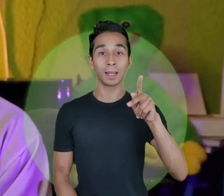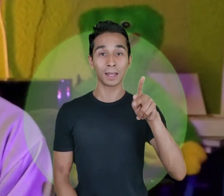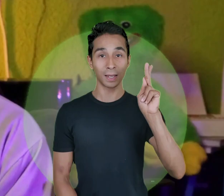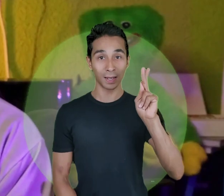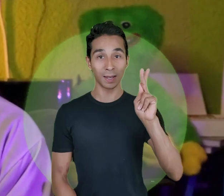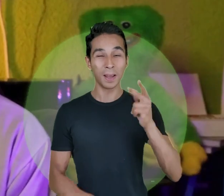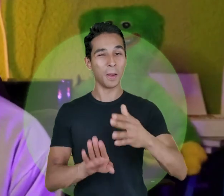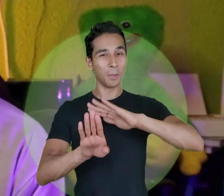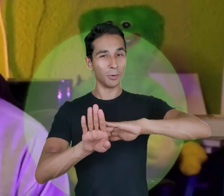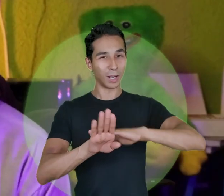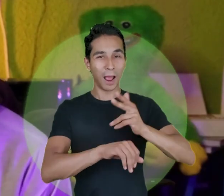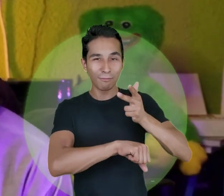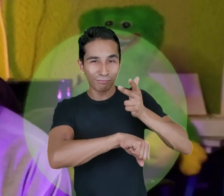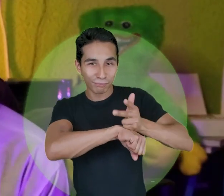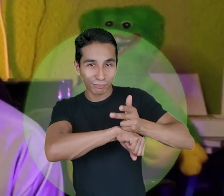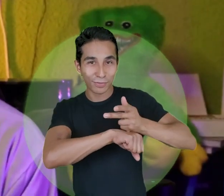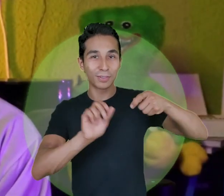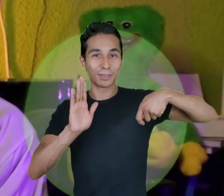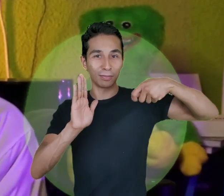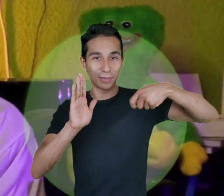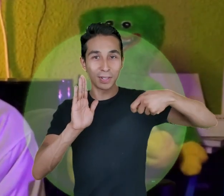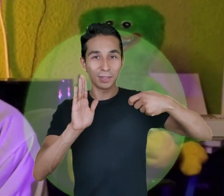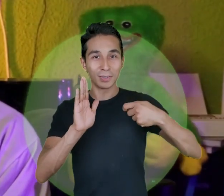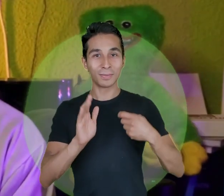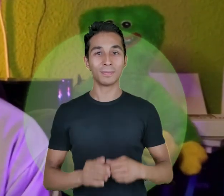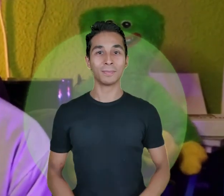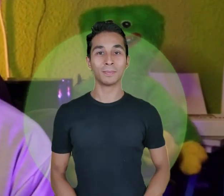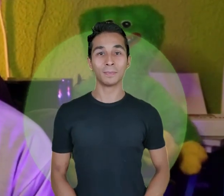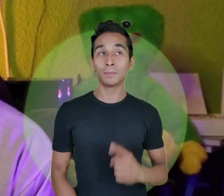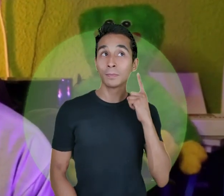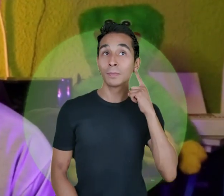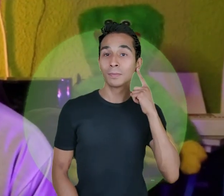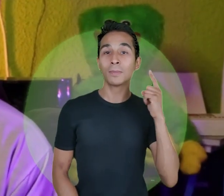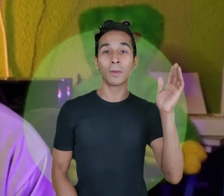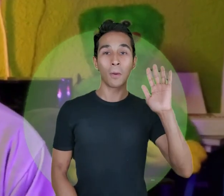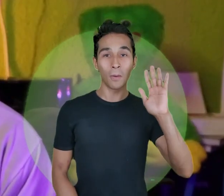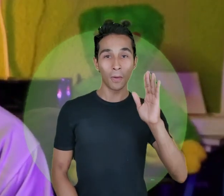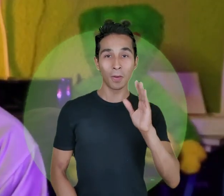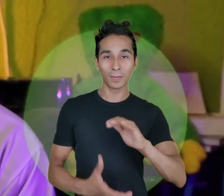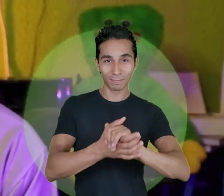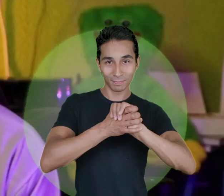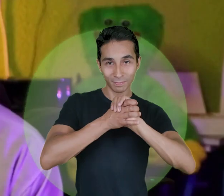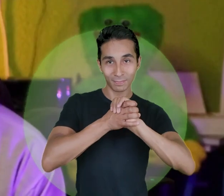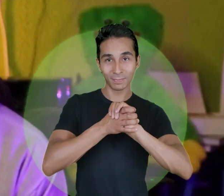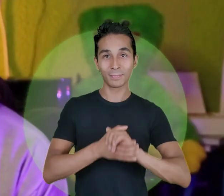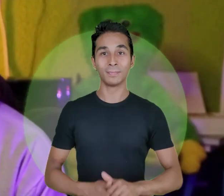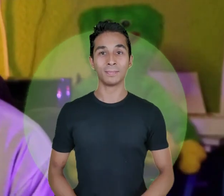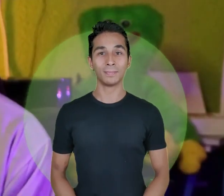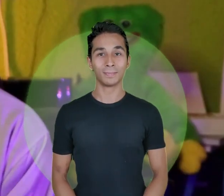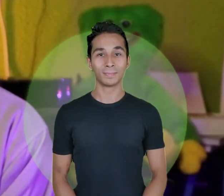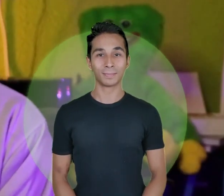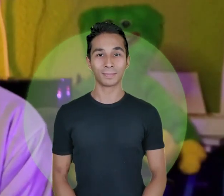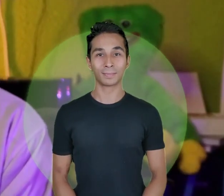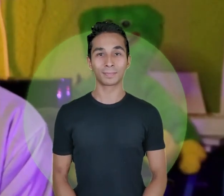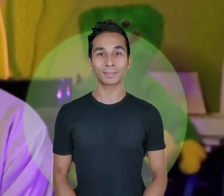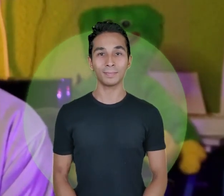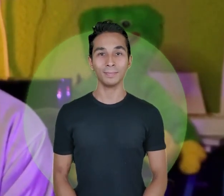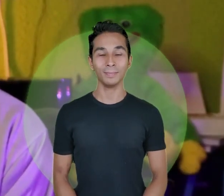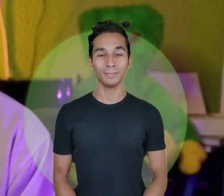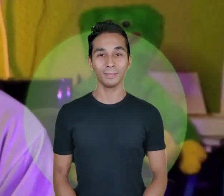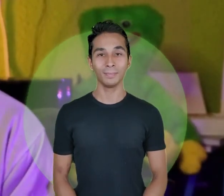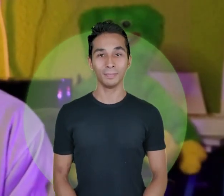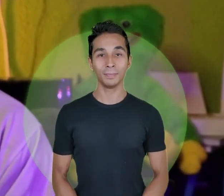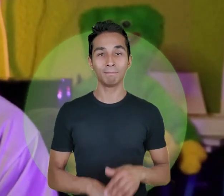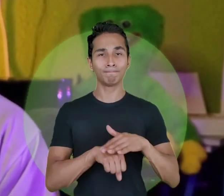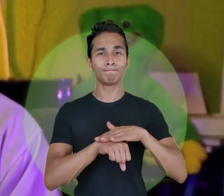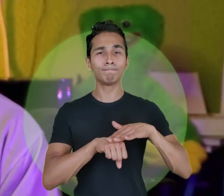na fotografia e na produção. Então salve aí, Henri. Opa, salve! Um oi aí pra galera, né? E